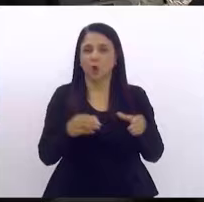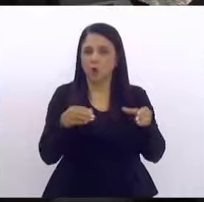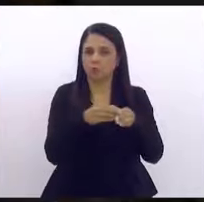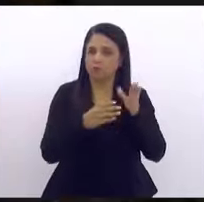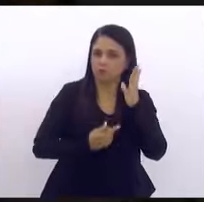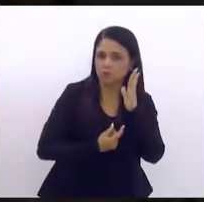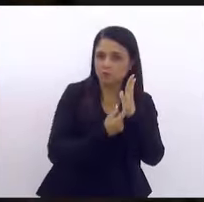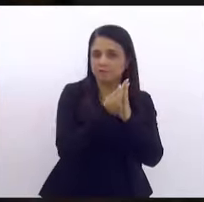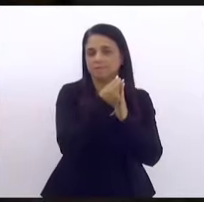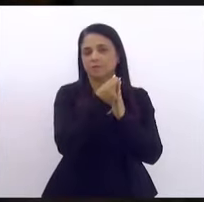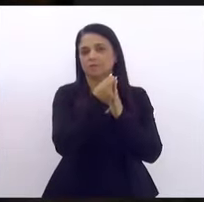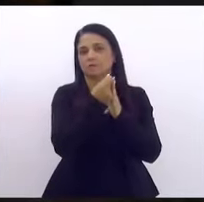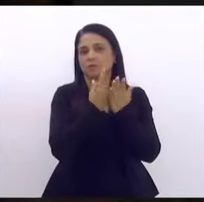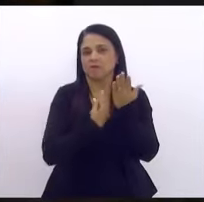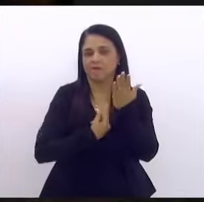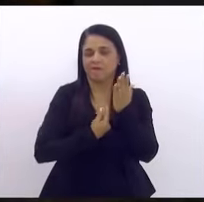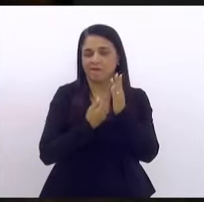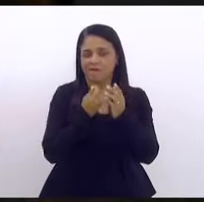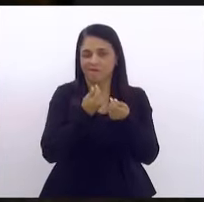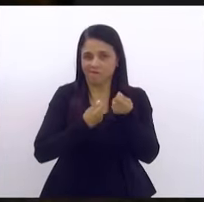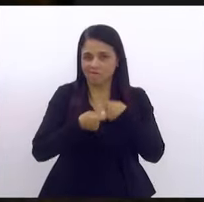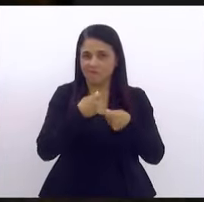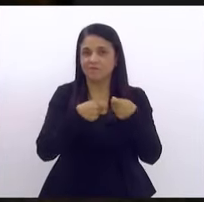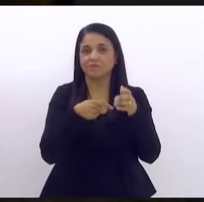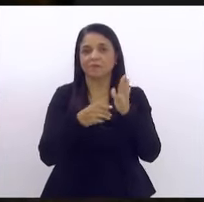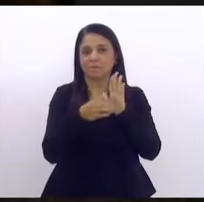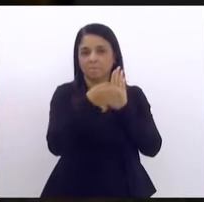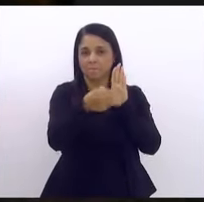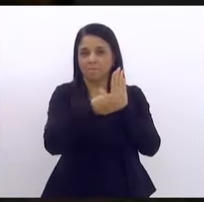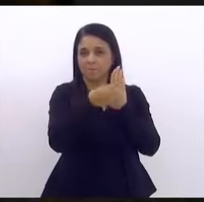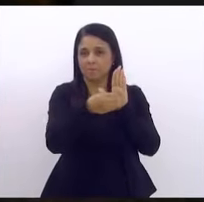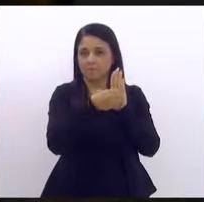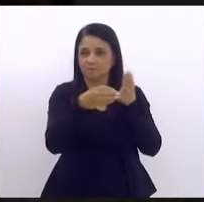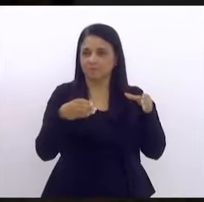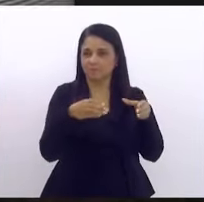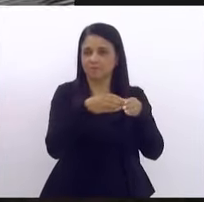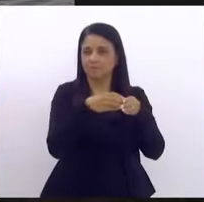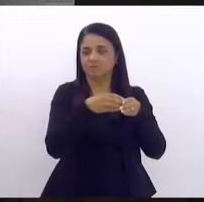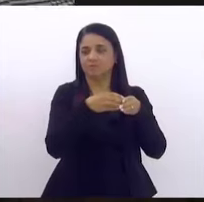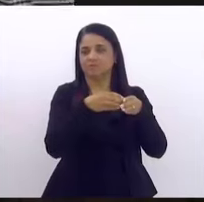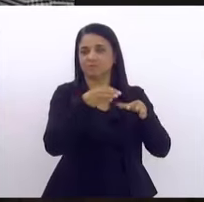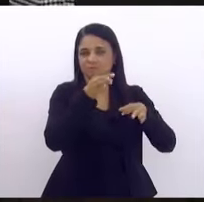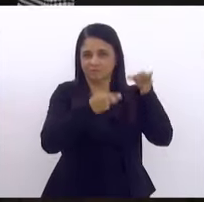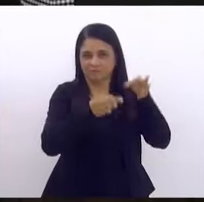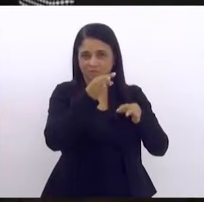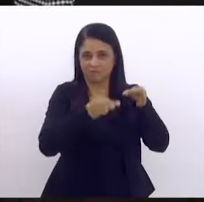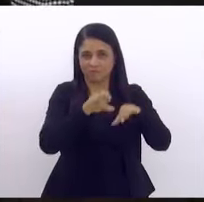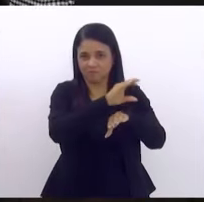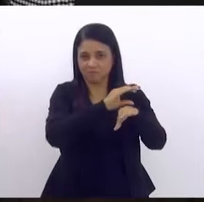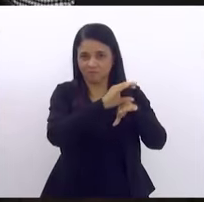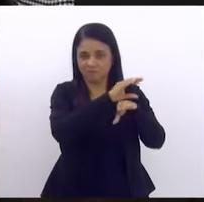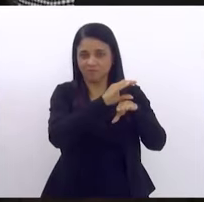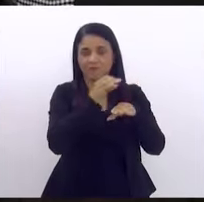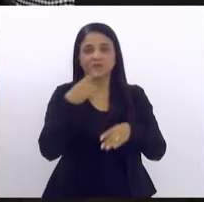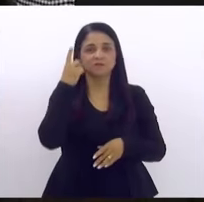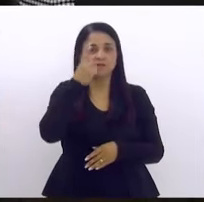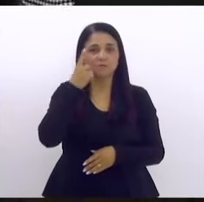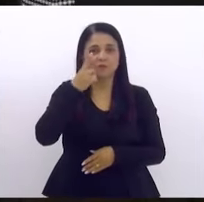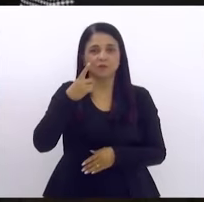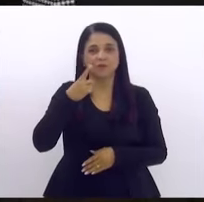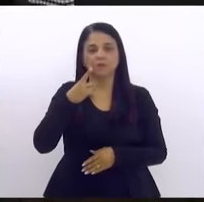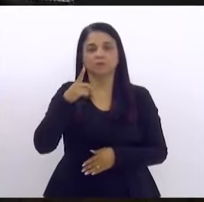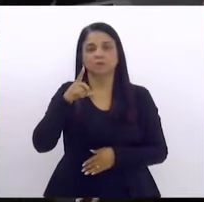E orçamento e finanças. Então, para emitir parecer pela Comissão de Constituição e Justiça, deputado